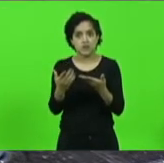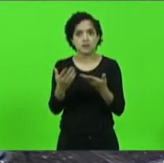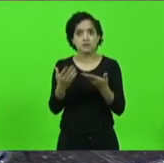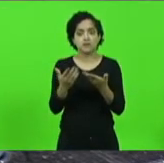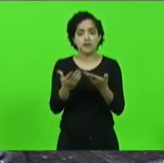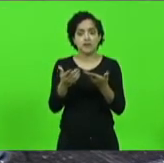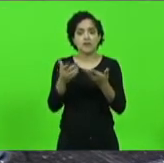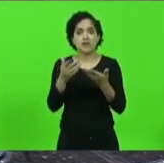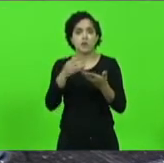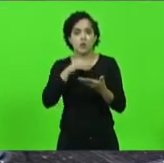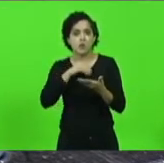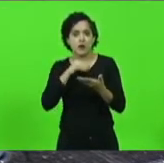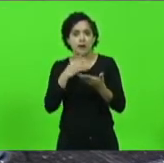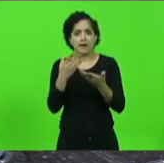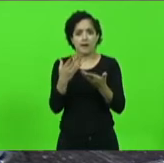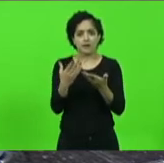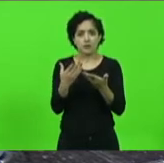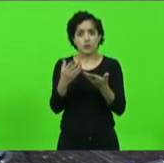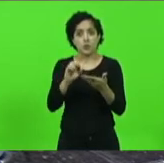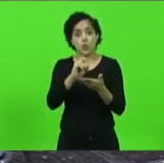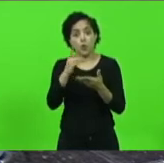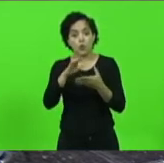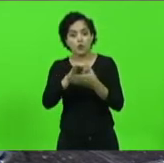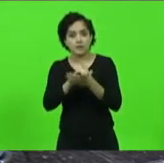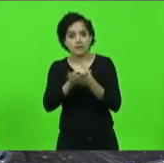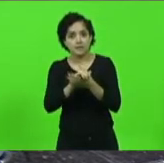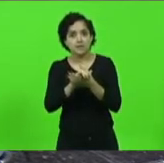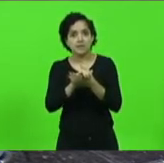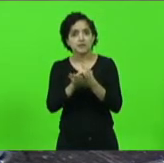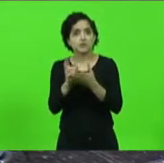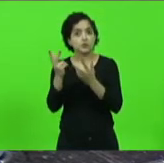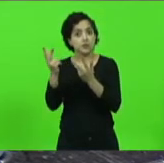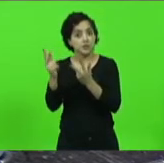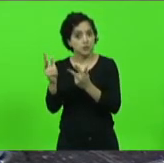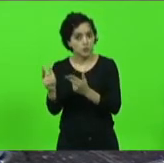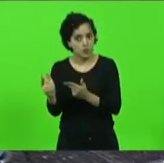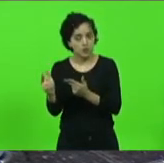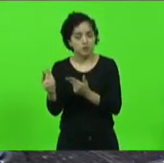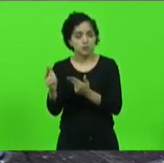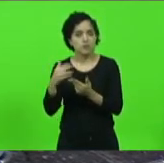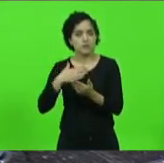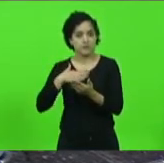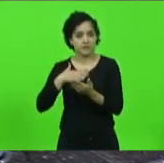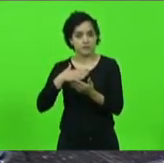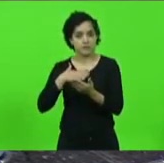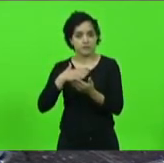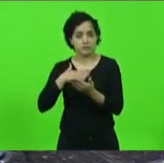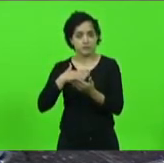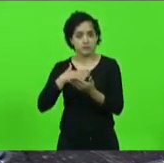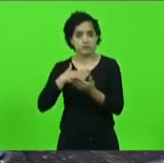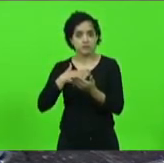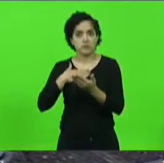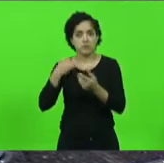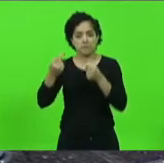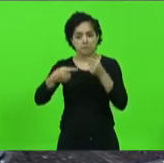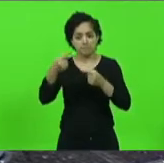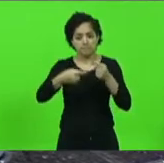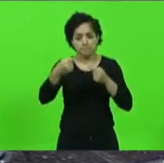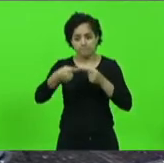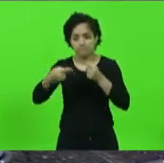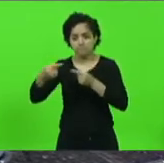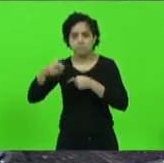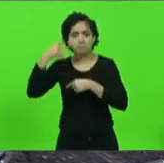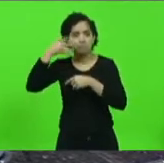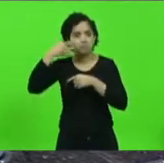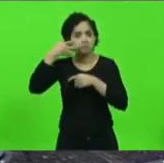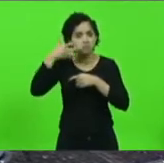cargo, o status ou o casamento de um deputado, como foi feito comigo aqui, para para fazer populismo, discurso eleitoreiro,